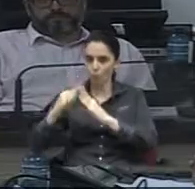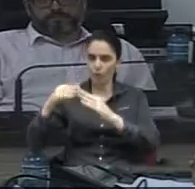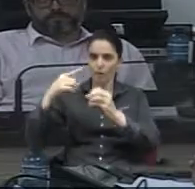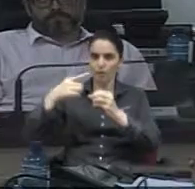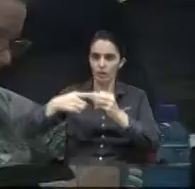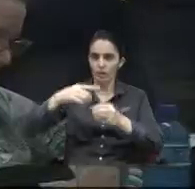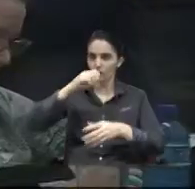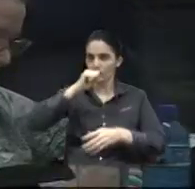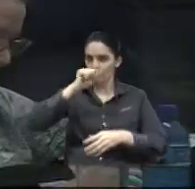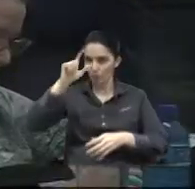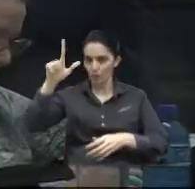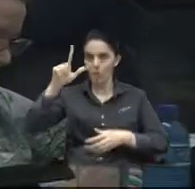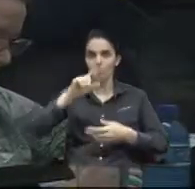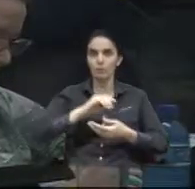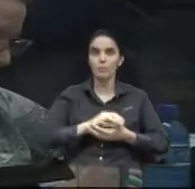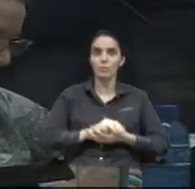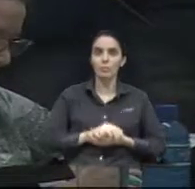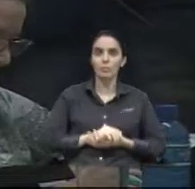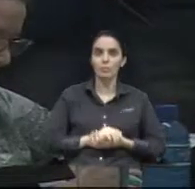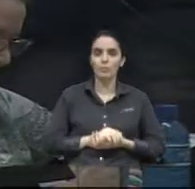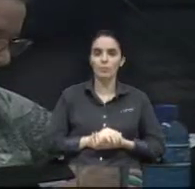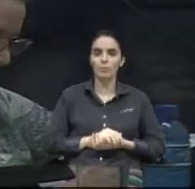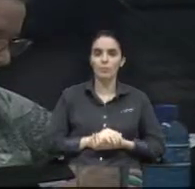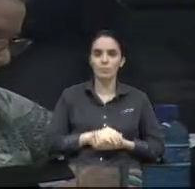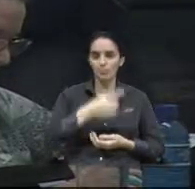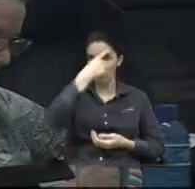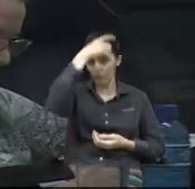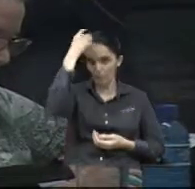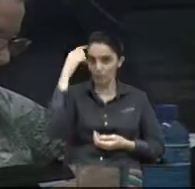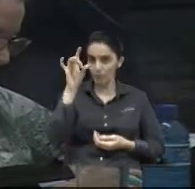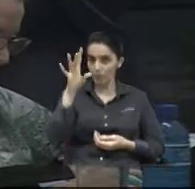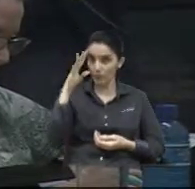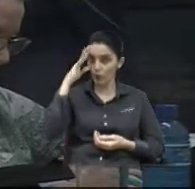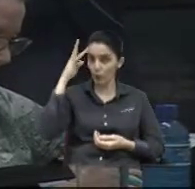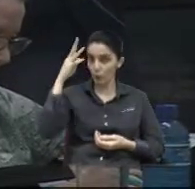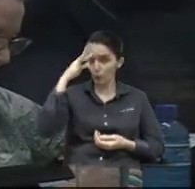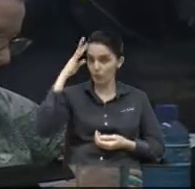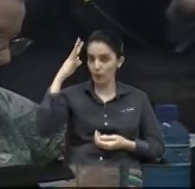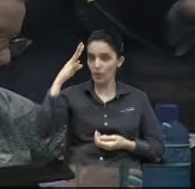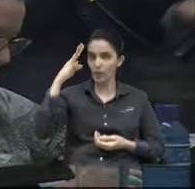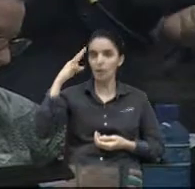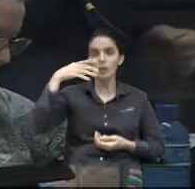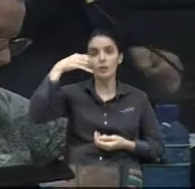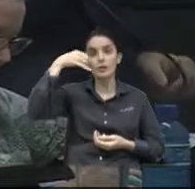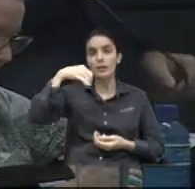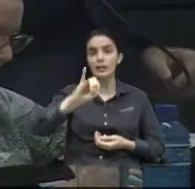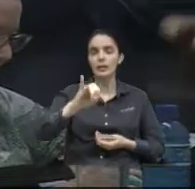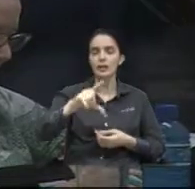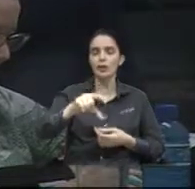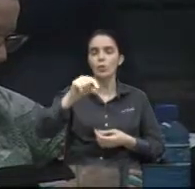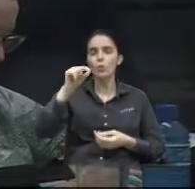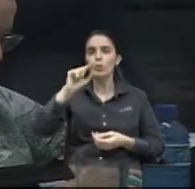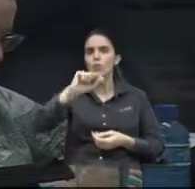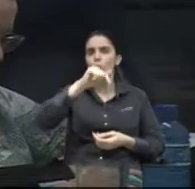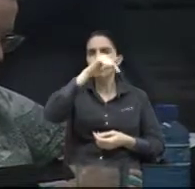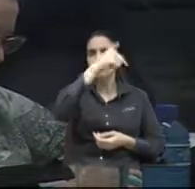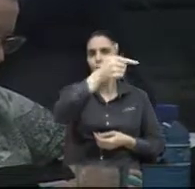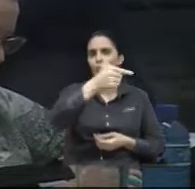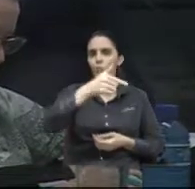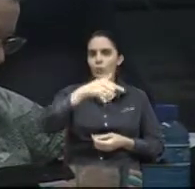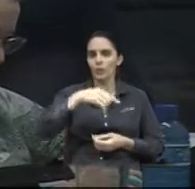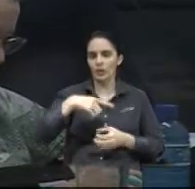Doutor Romalino, eu imagino se ele tivesse escolhido outra cidade para morar. Eu queria fazer o